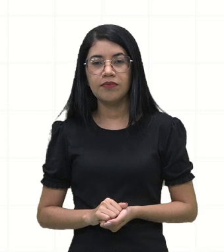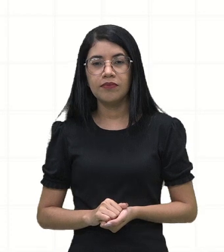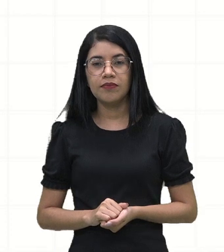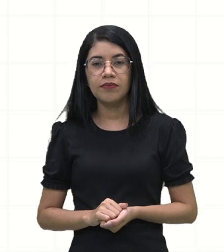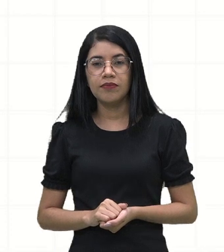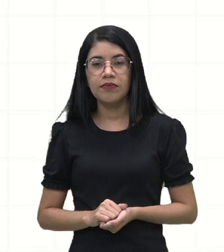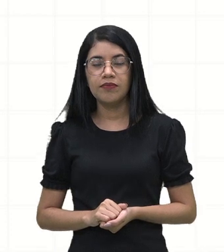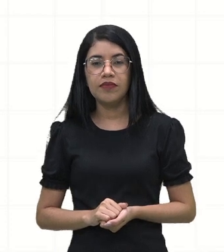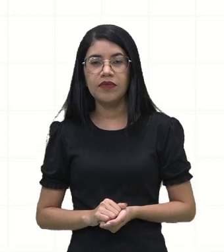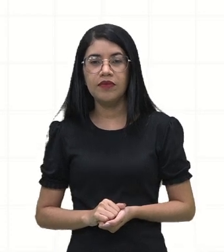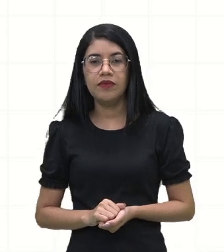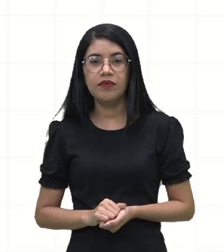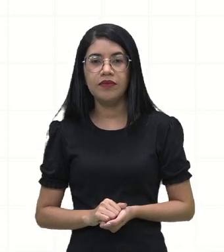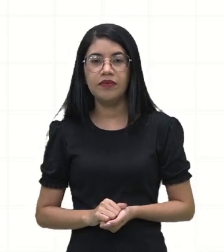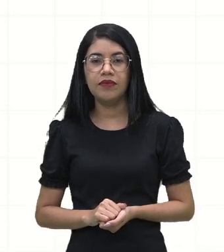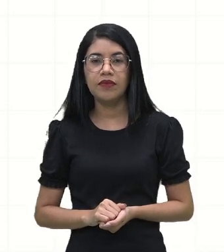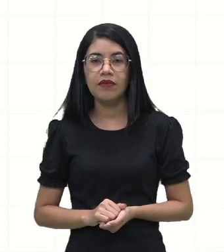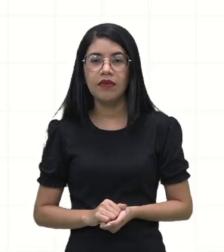82 centímetros. Então,